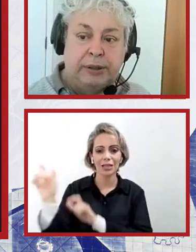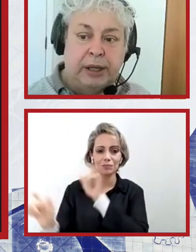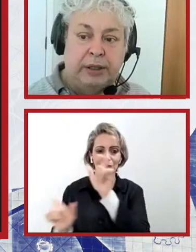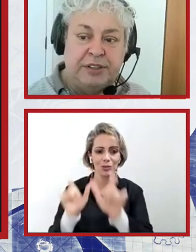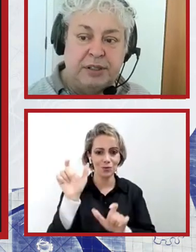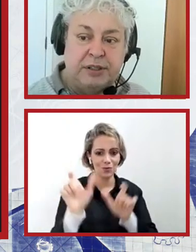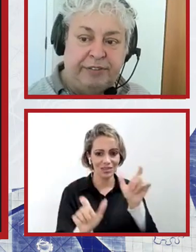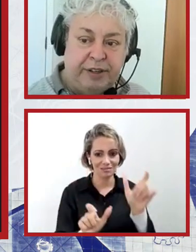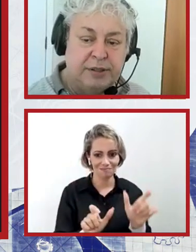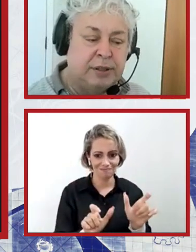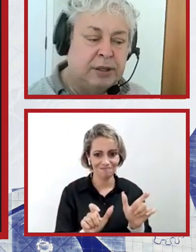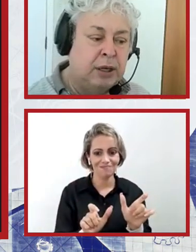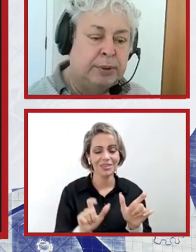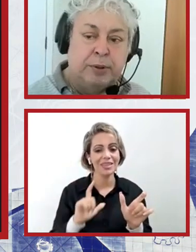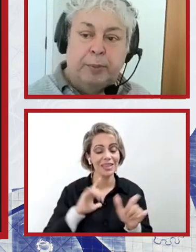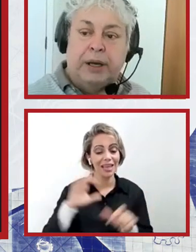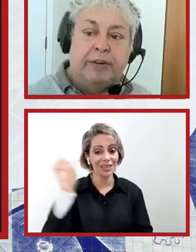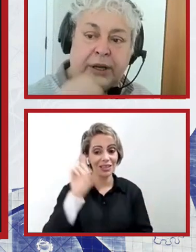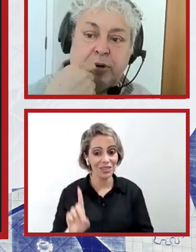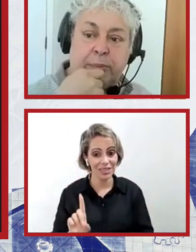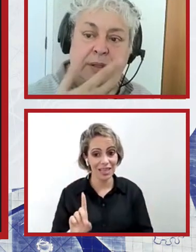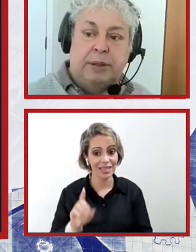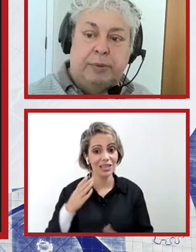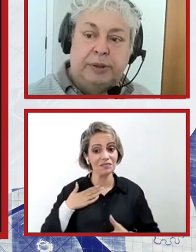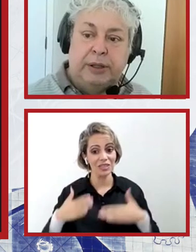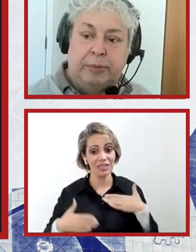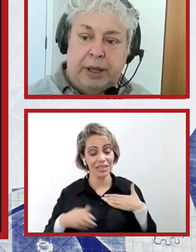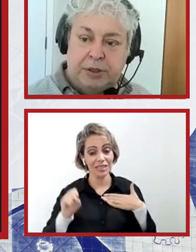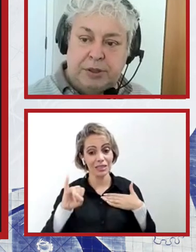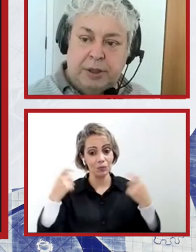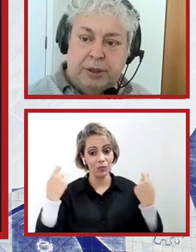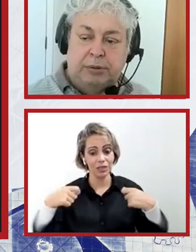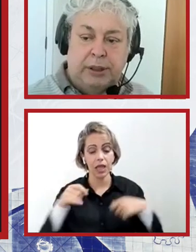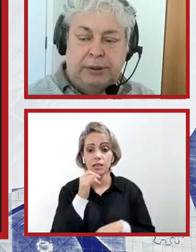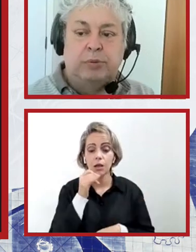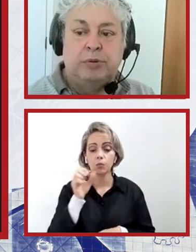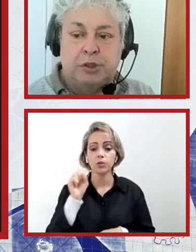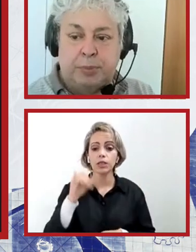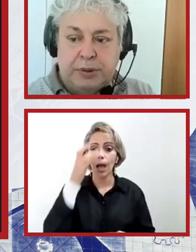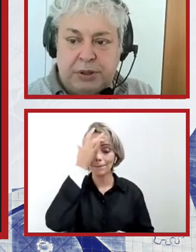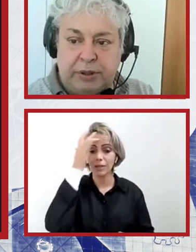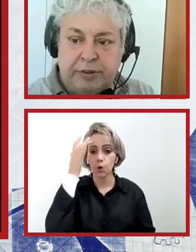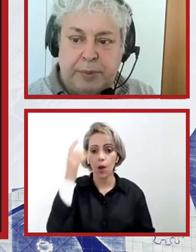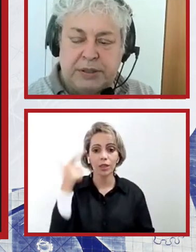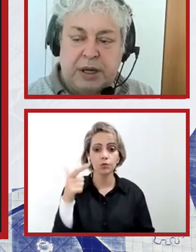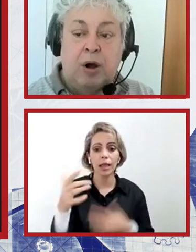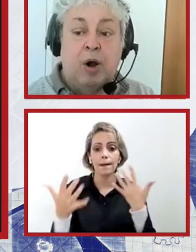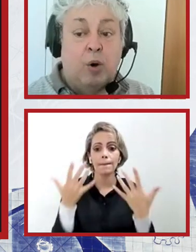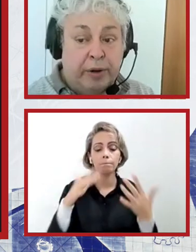pessoa que tem deficiência física. Como é que ela vai comer se a mão dela não mexe? Tem que ter um